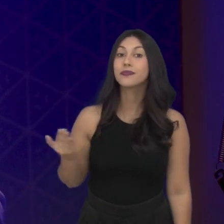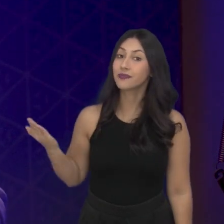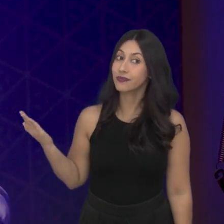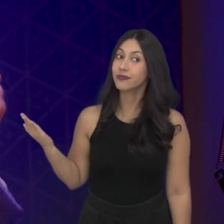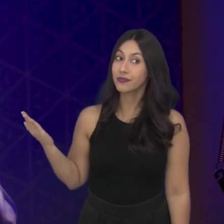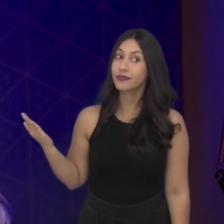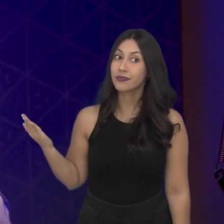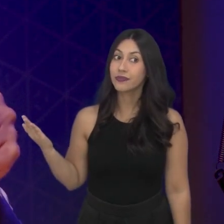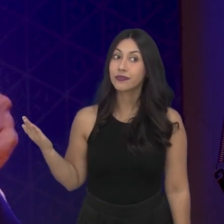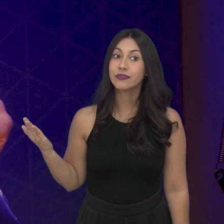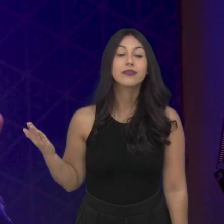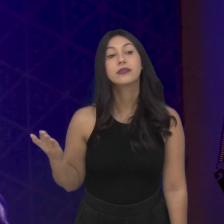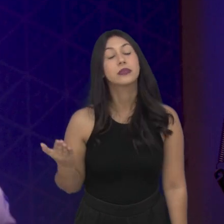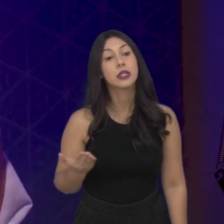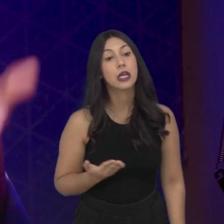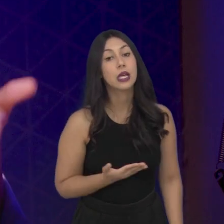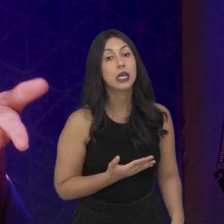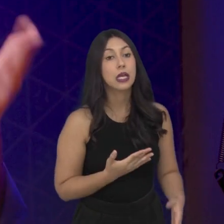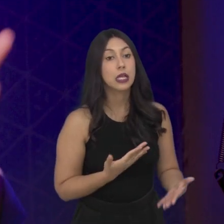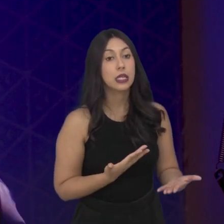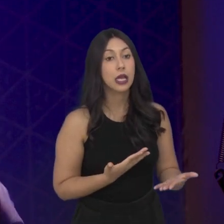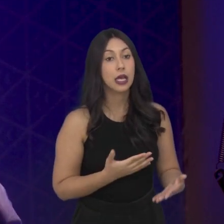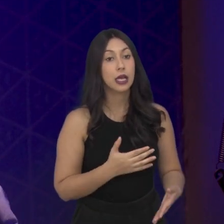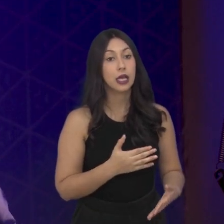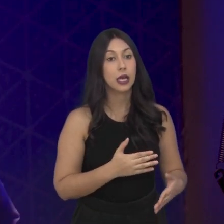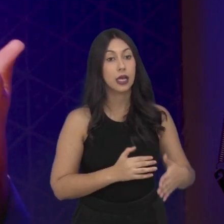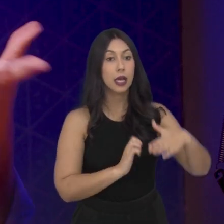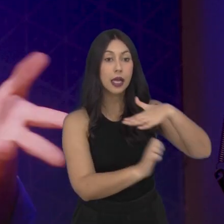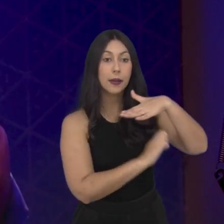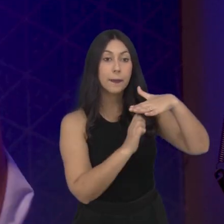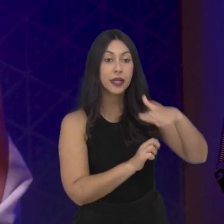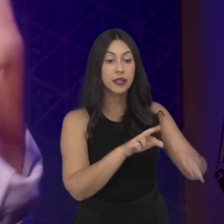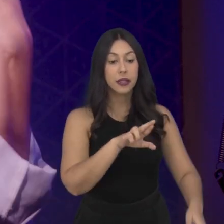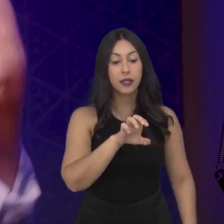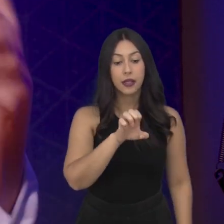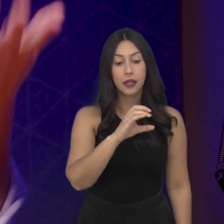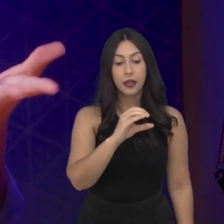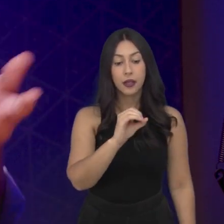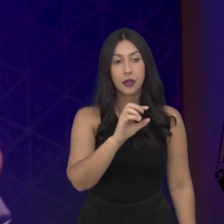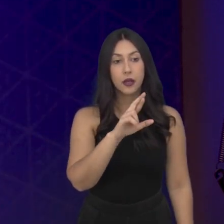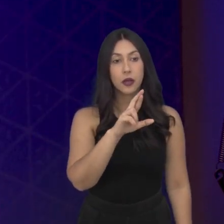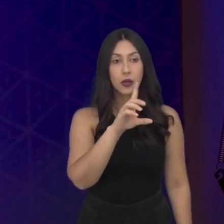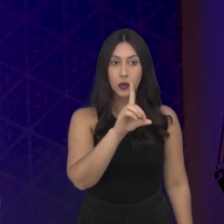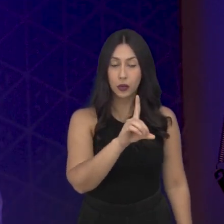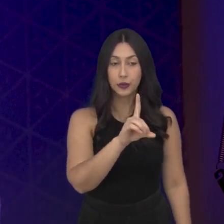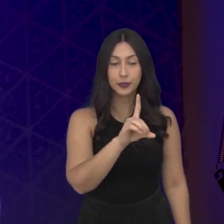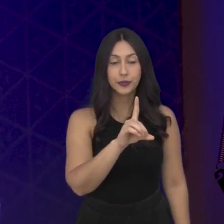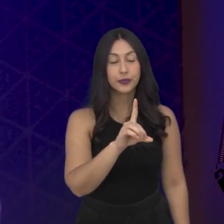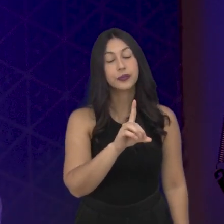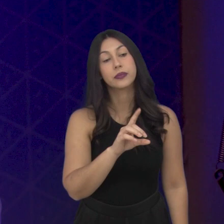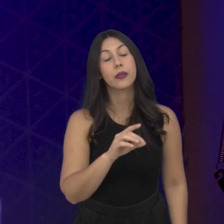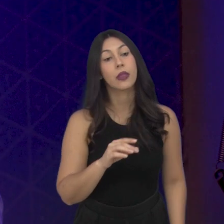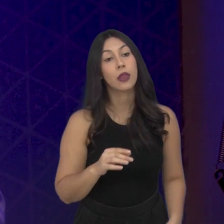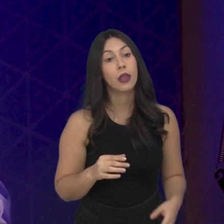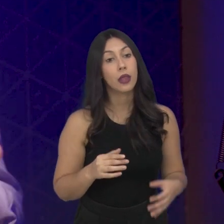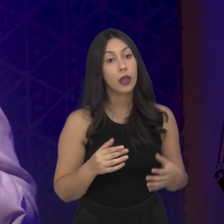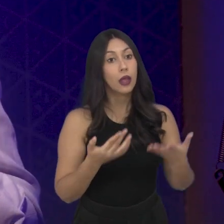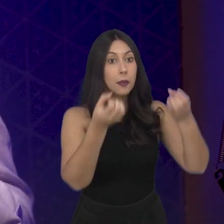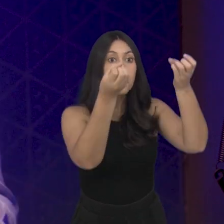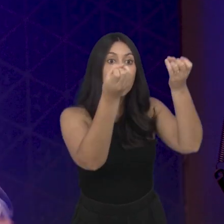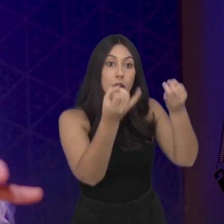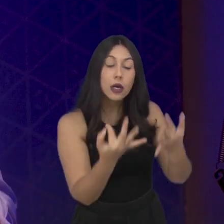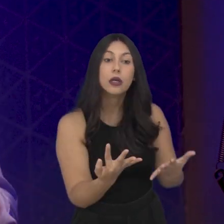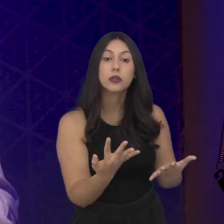da editora executiva da Bertrand Brasil, que é o selo da Record, que é uma editora, né? A gente tem